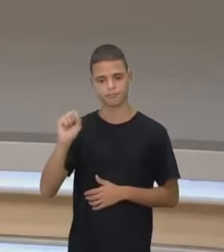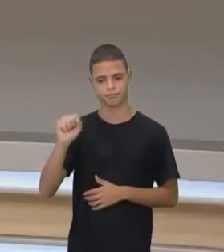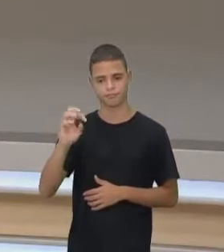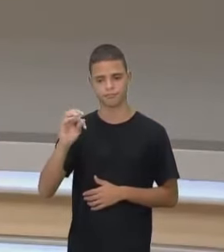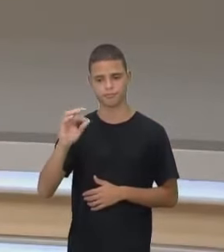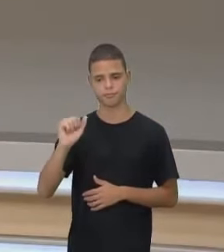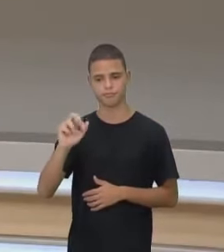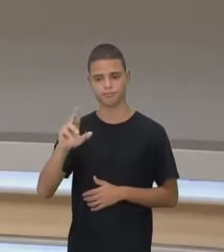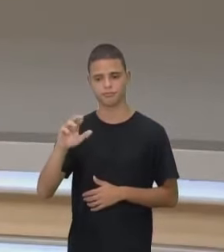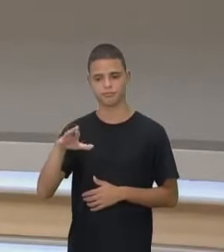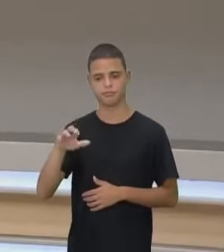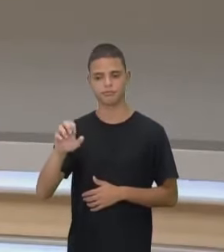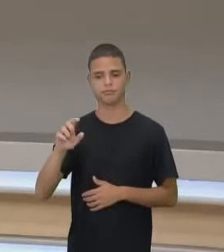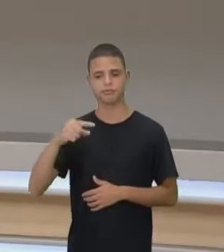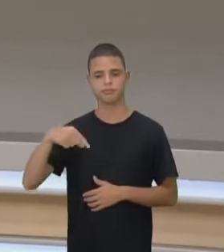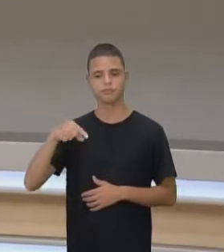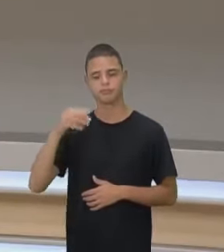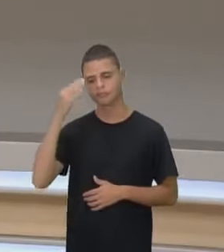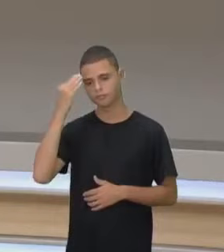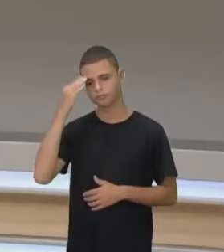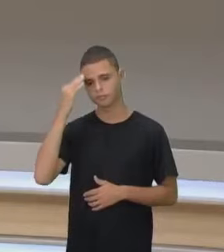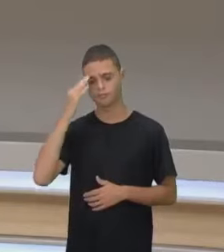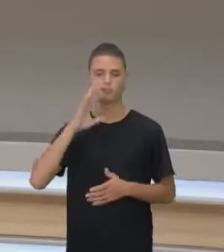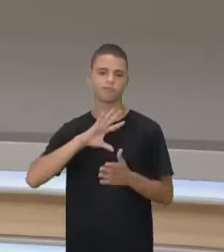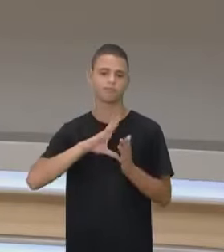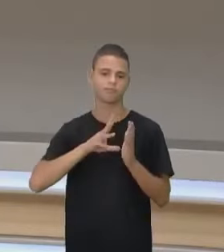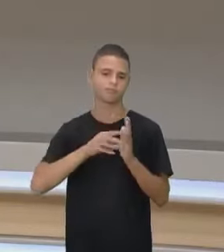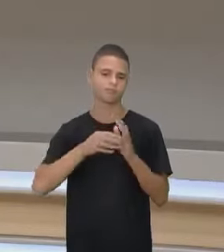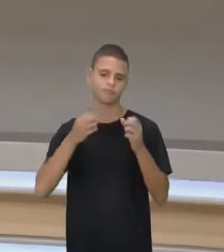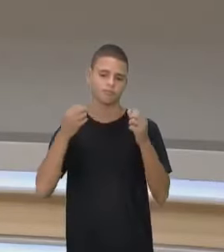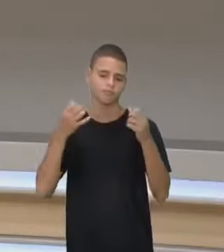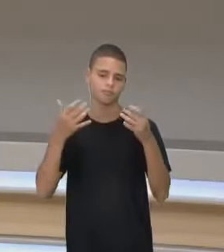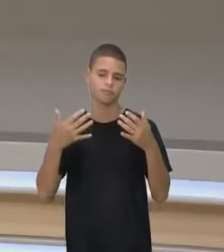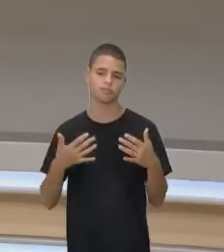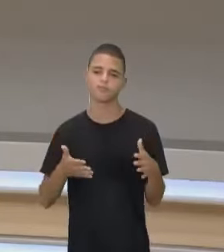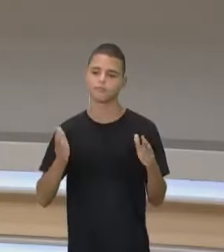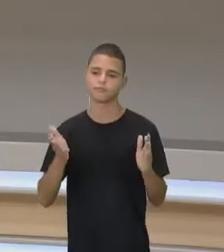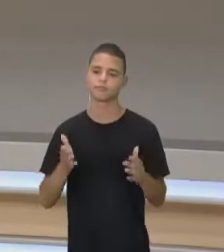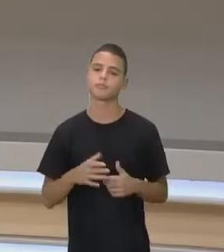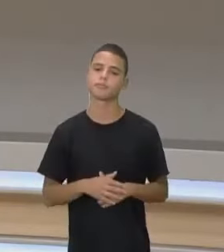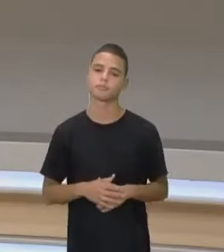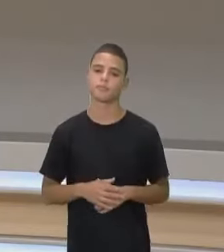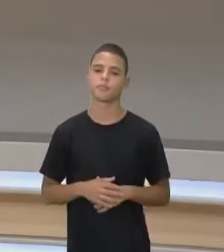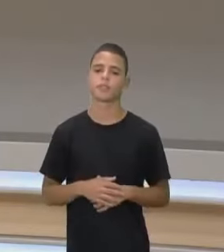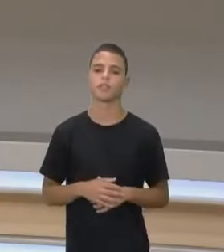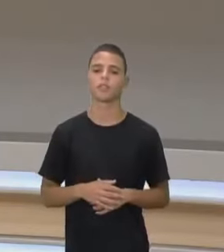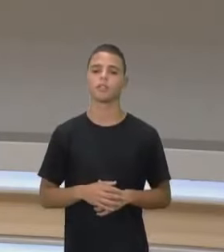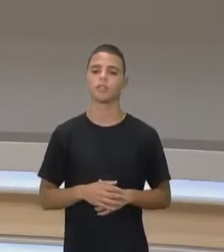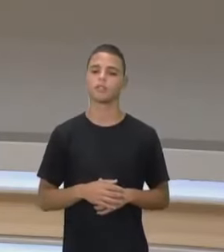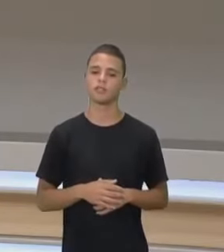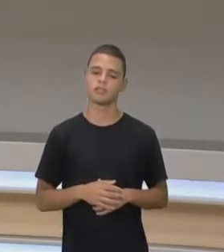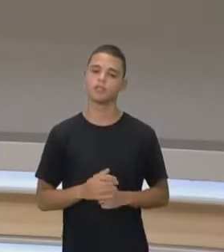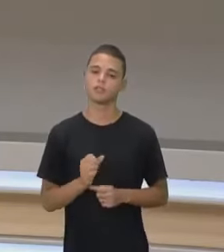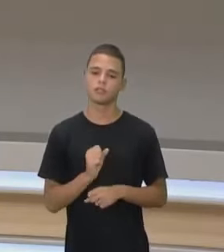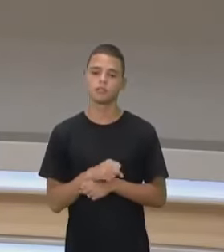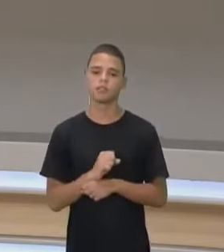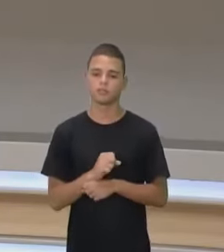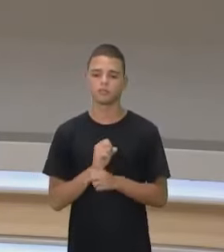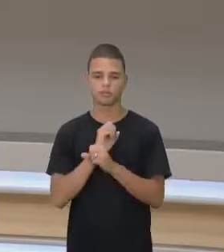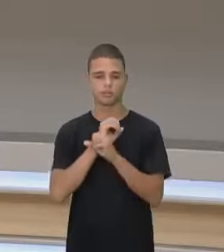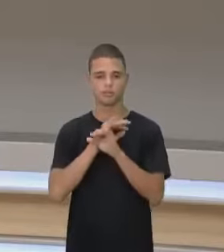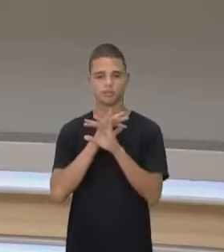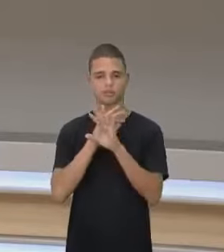Defesa Civil, a gente entende tudo isso que a gente passou para vocês, o que foi mostrado no slide. Isso certo. É o desastre.